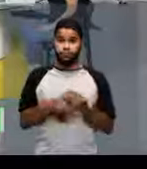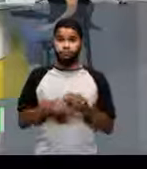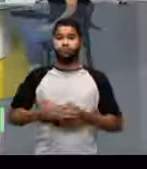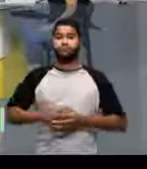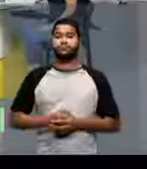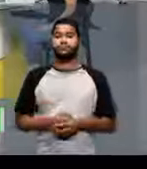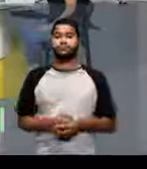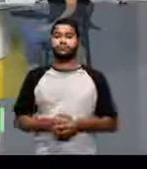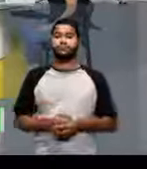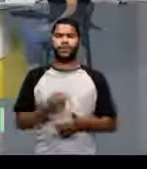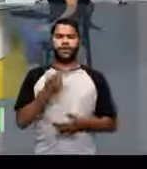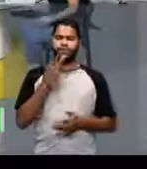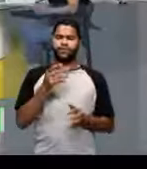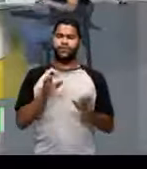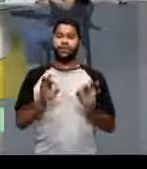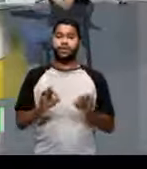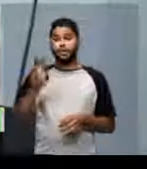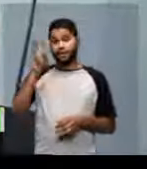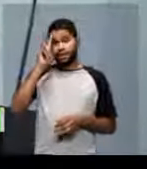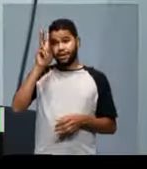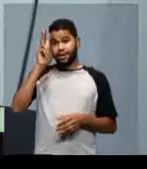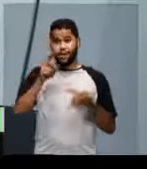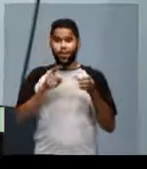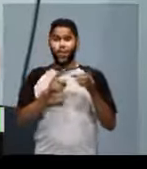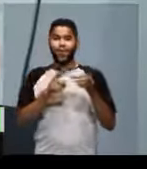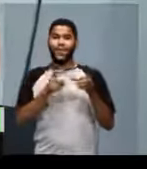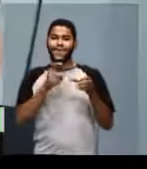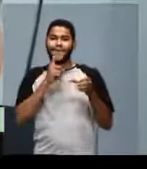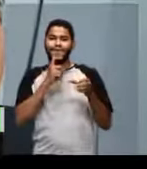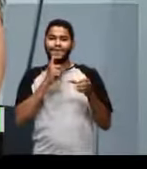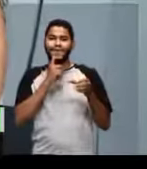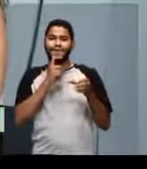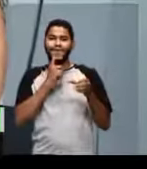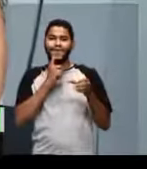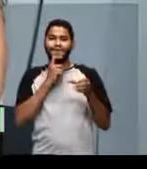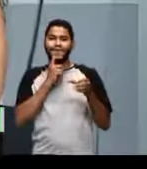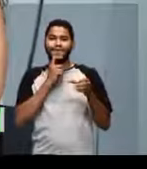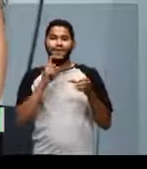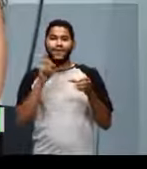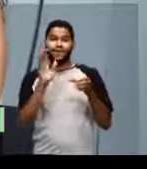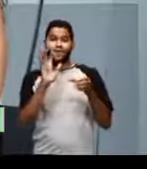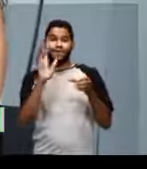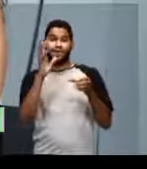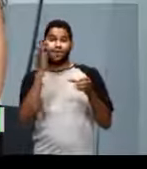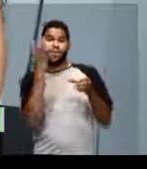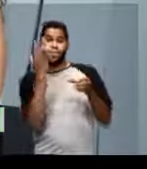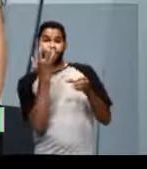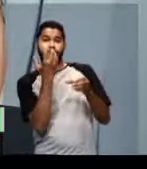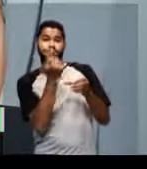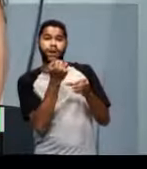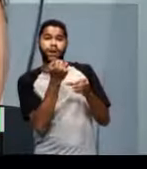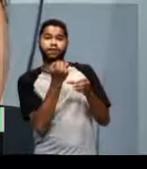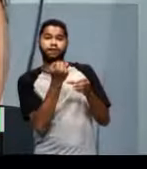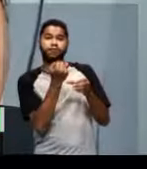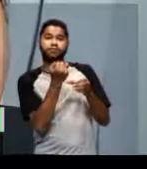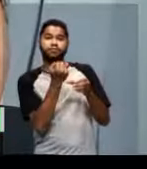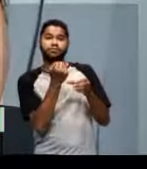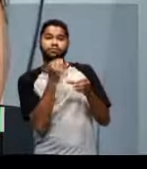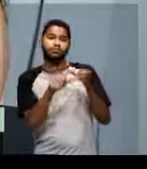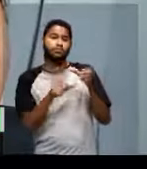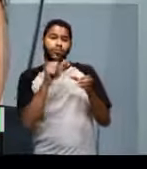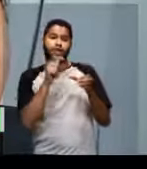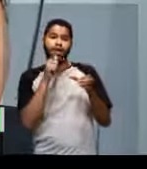certeza. Ela falou certinho, só para lembrar que o copo está frio, né? O copo está frio, o vapor está ali, ele encontra ali, ele resfria, né? Então,